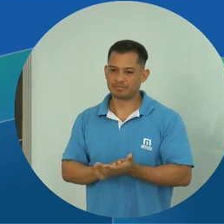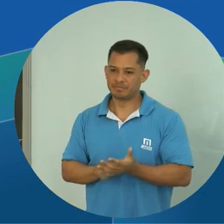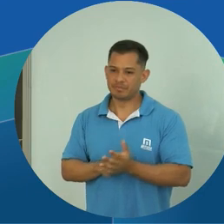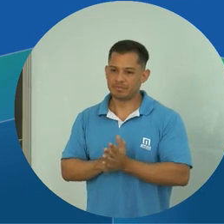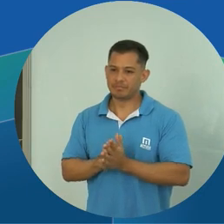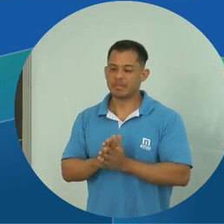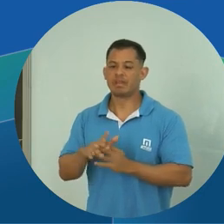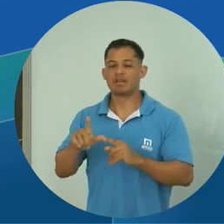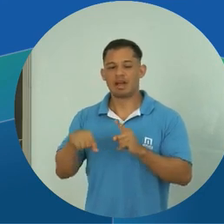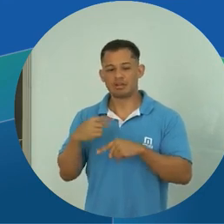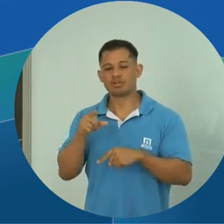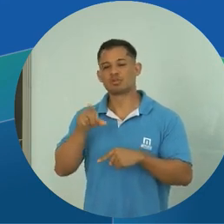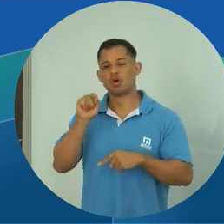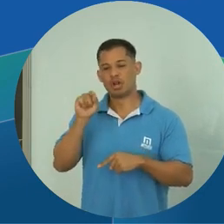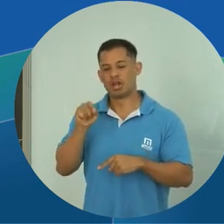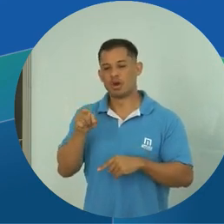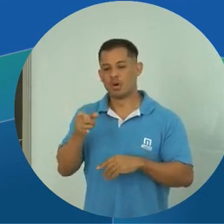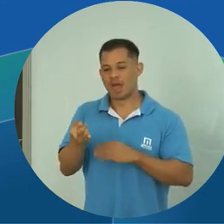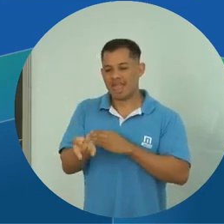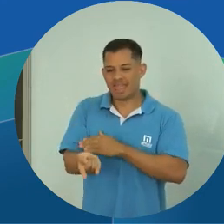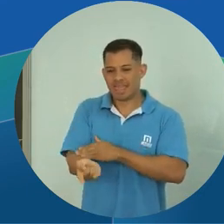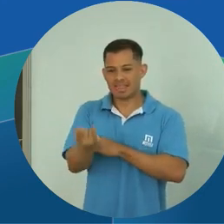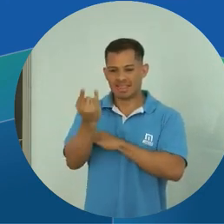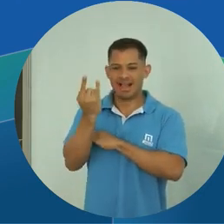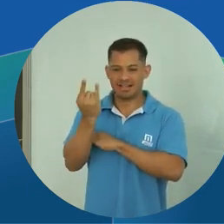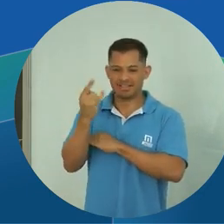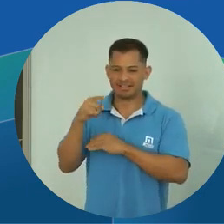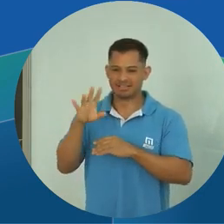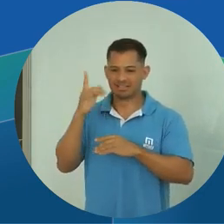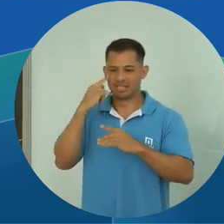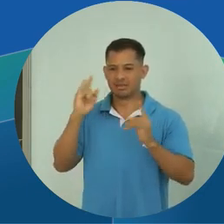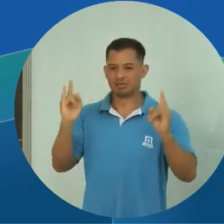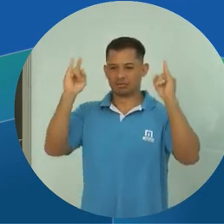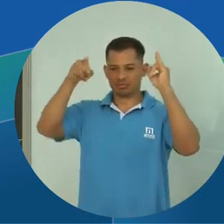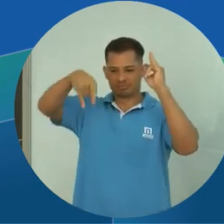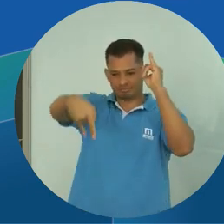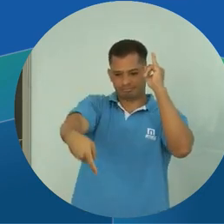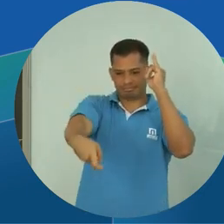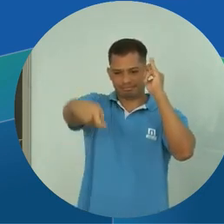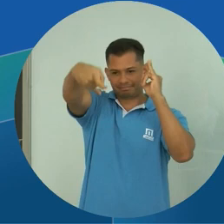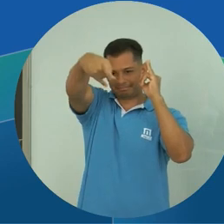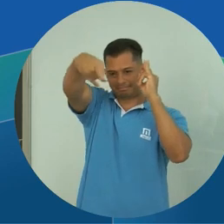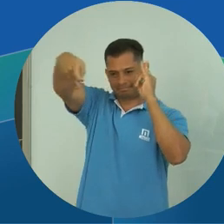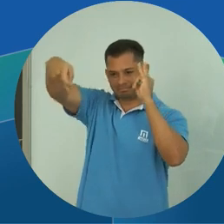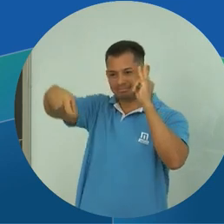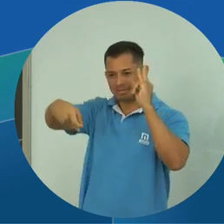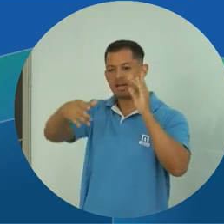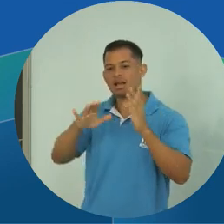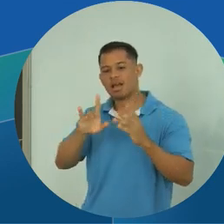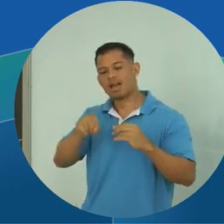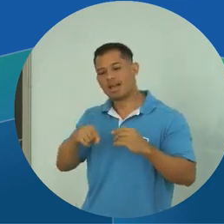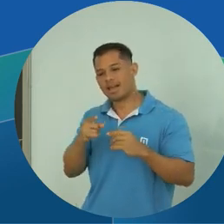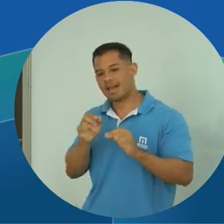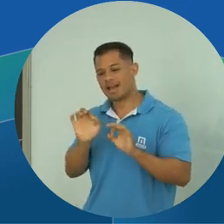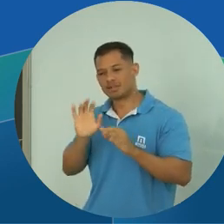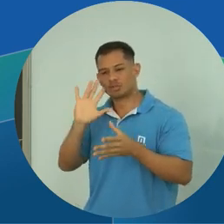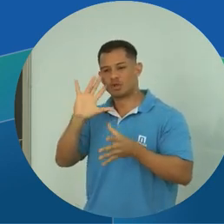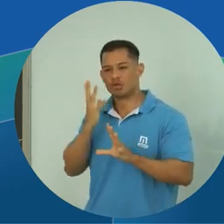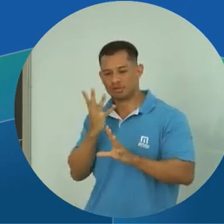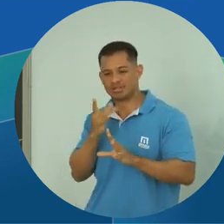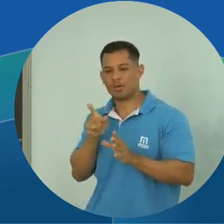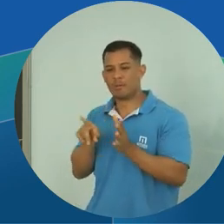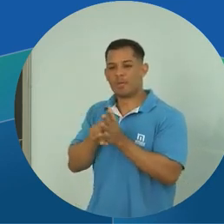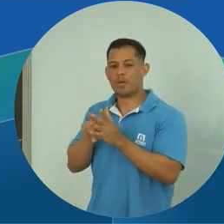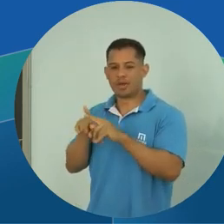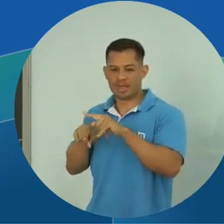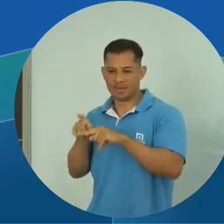desenvolvemos um fornecedor com uma solução, principalmente desse equipamento. É um